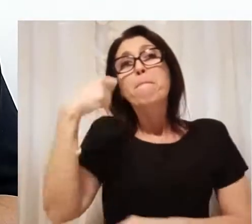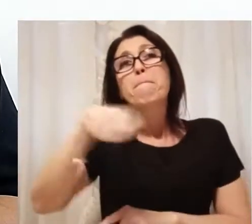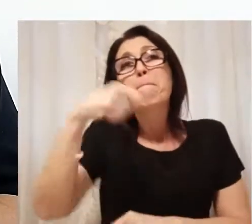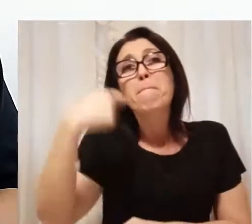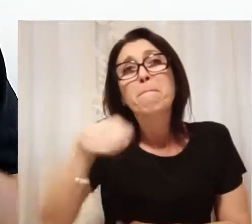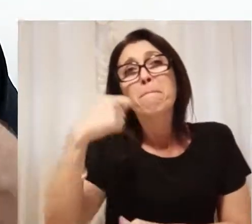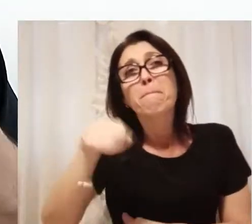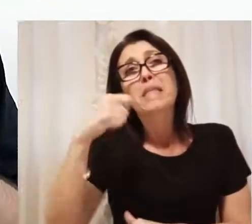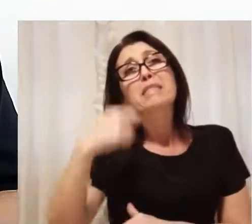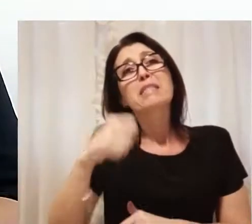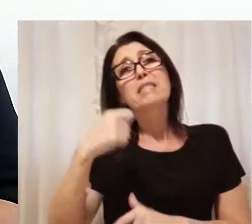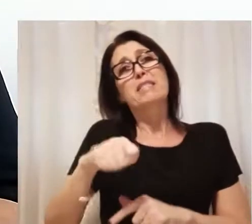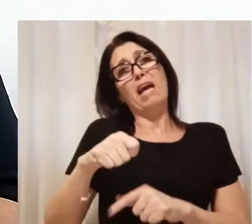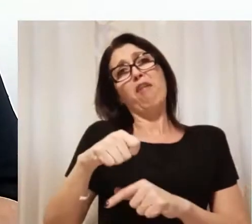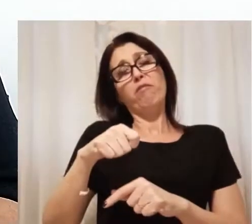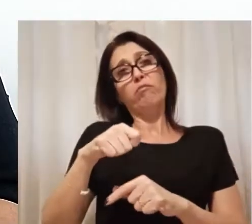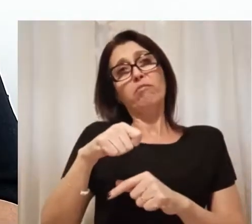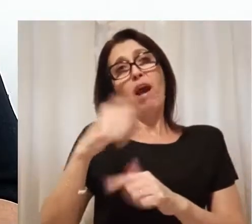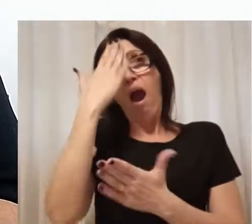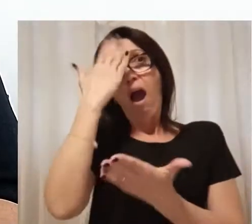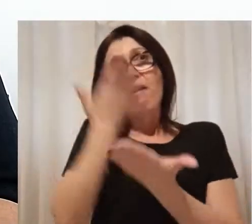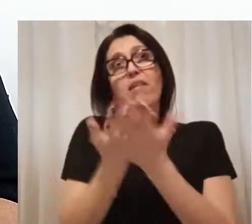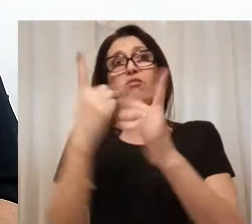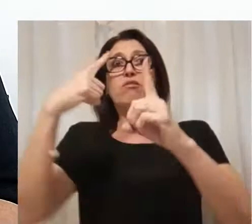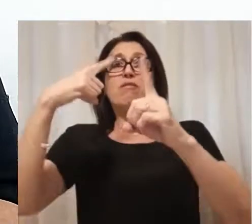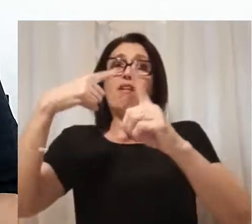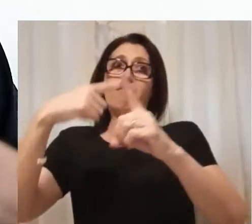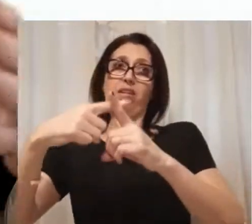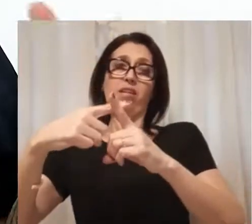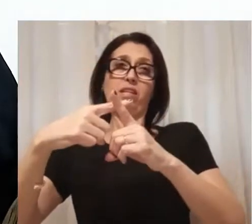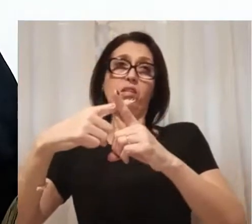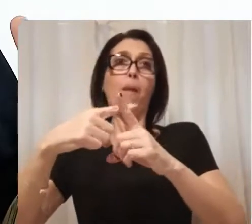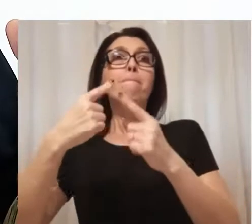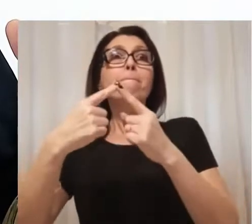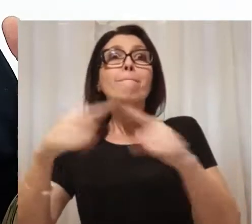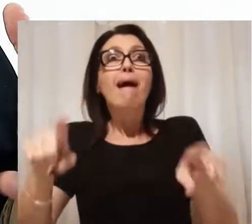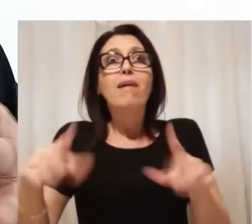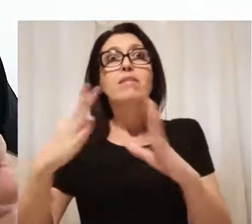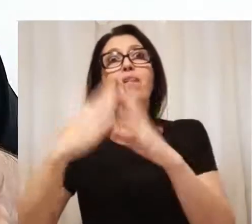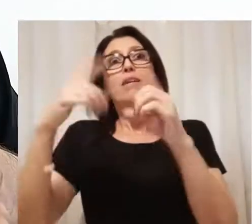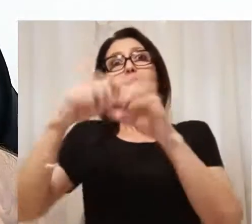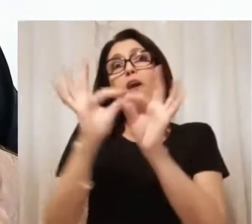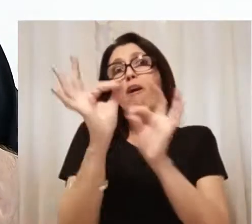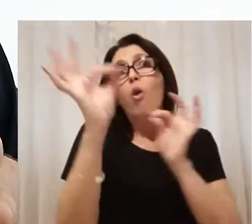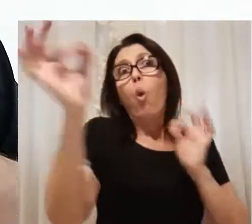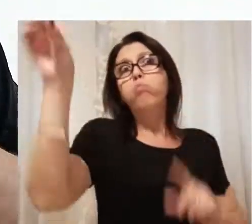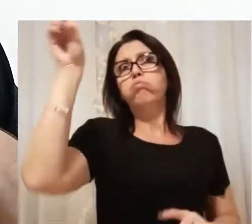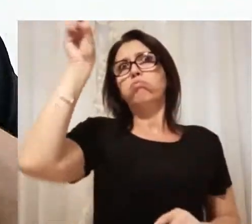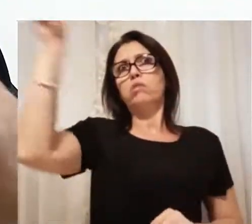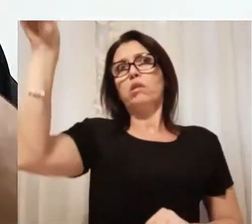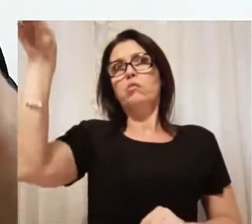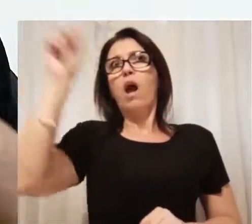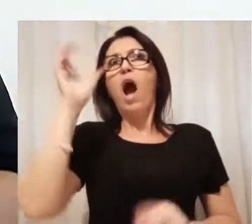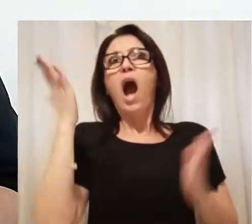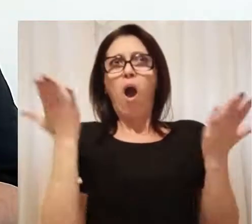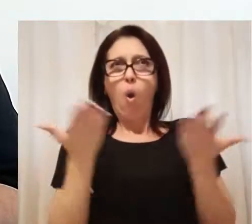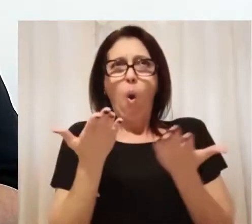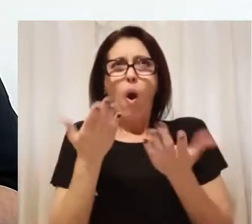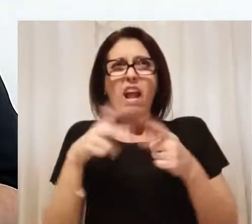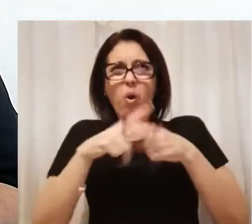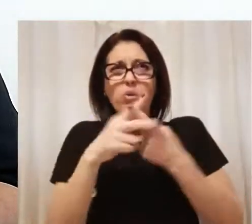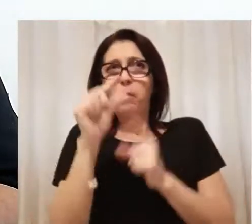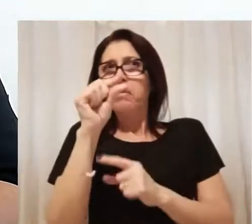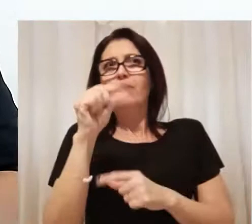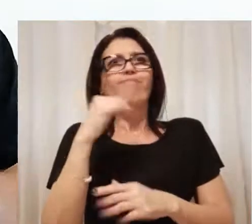essa correta manutenção da igreja, a igreja se afastou muito de Deus. E agora, não era simplesmente um